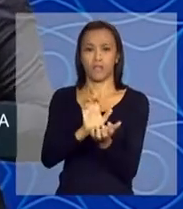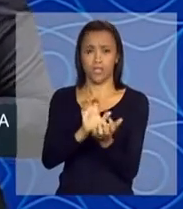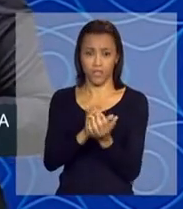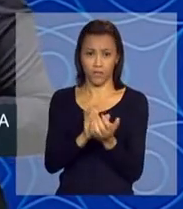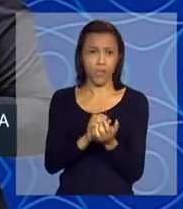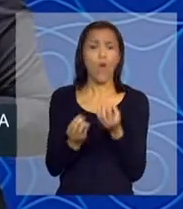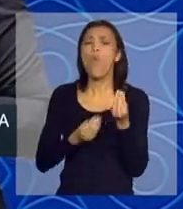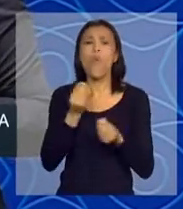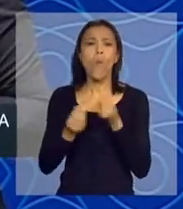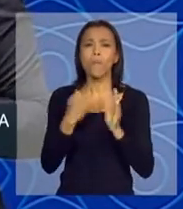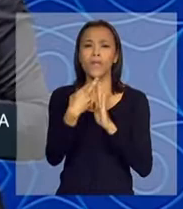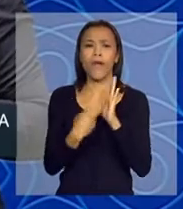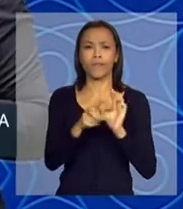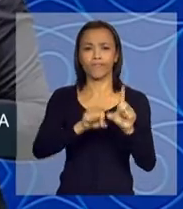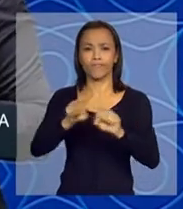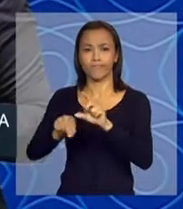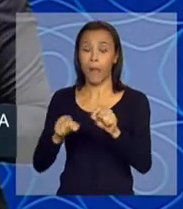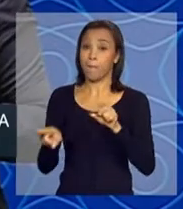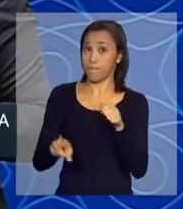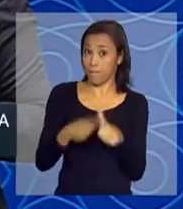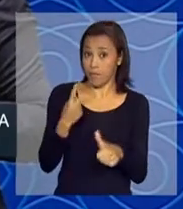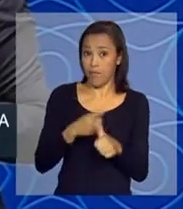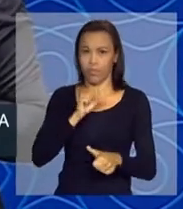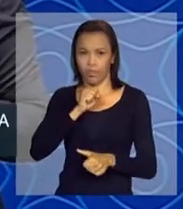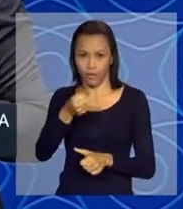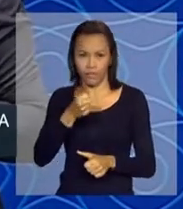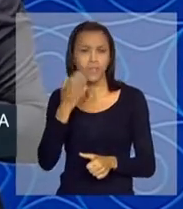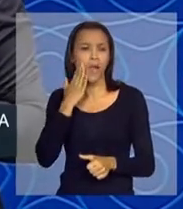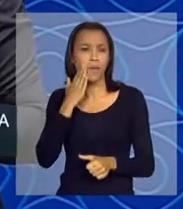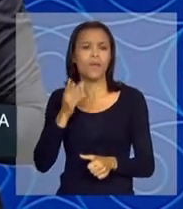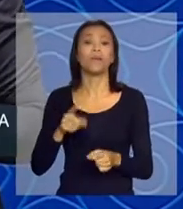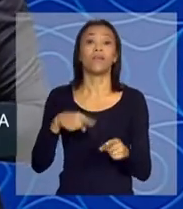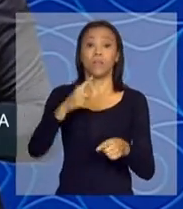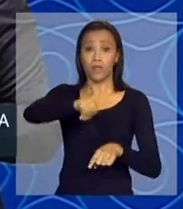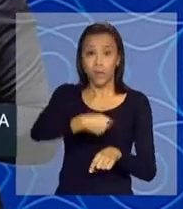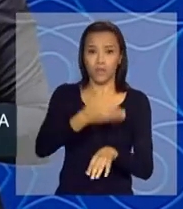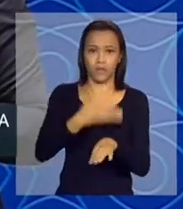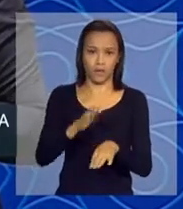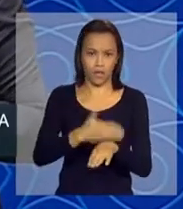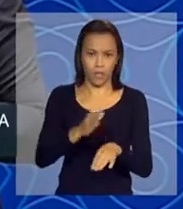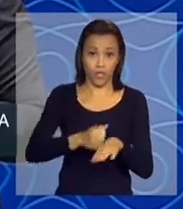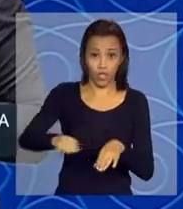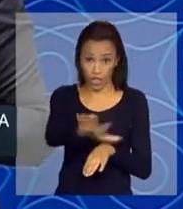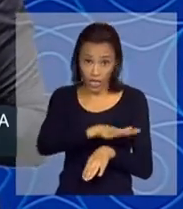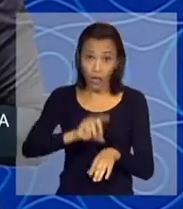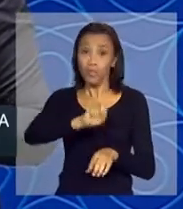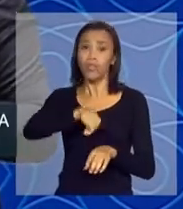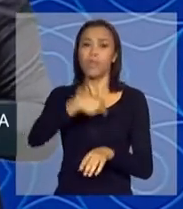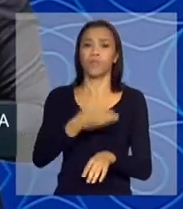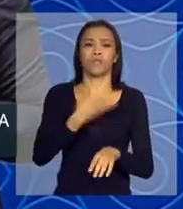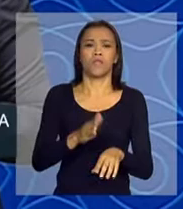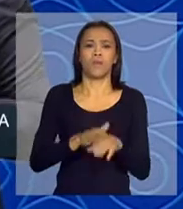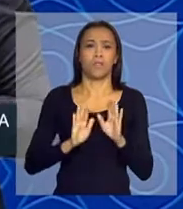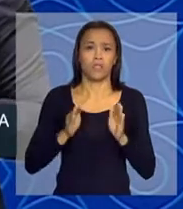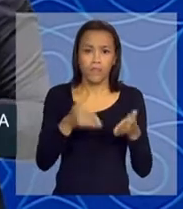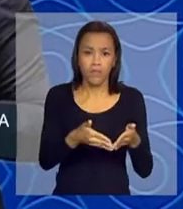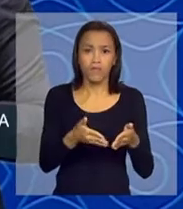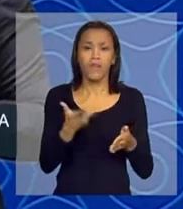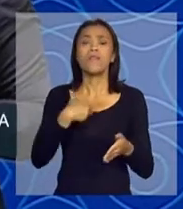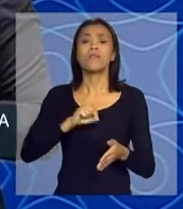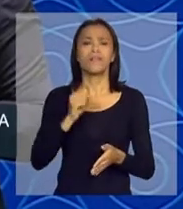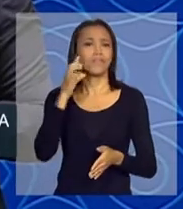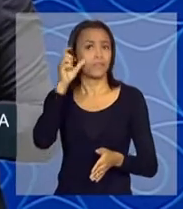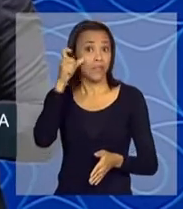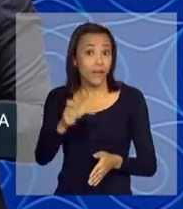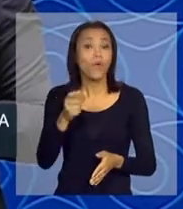o processo seletivo inclui etapas de entrevista o treinamento geral e treinamento específico para se